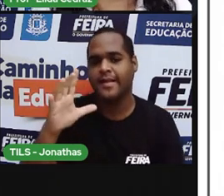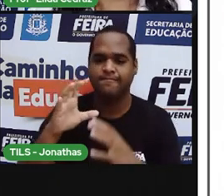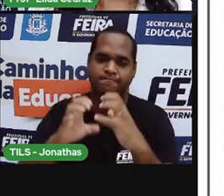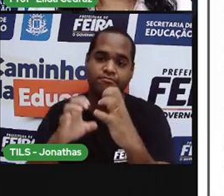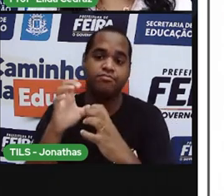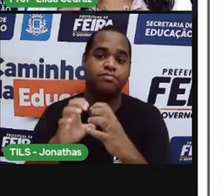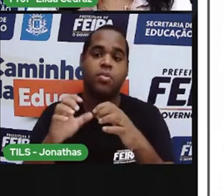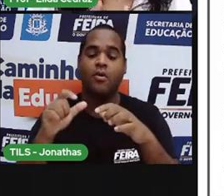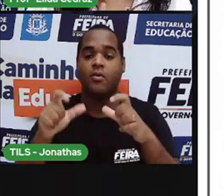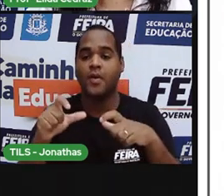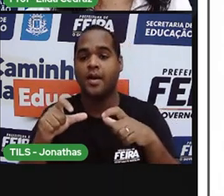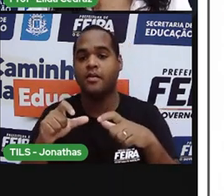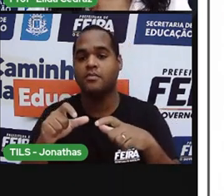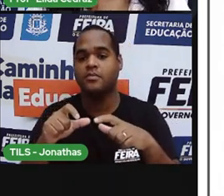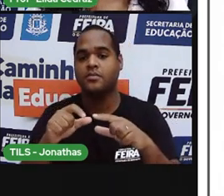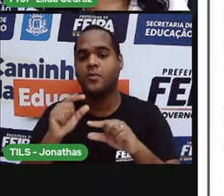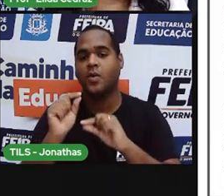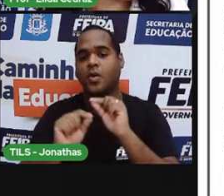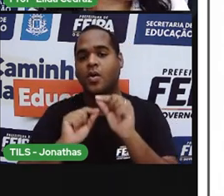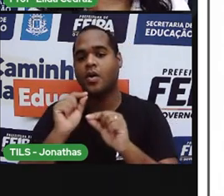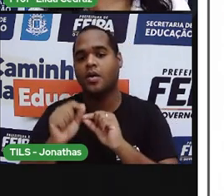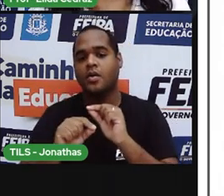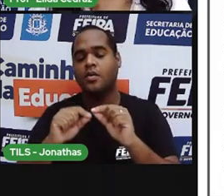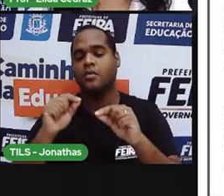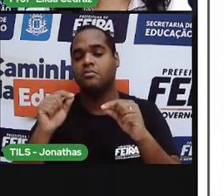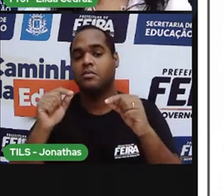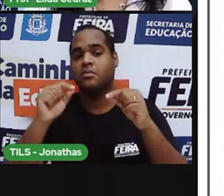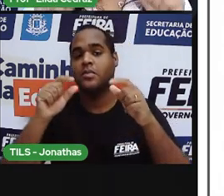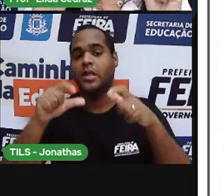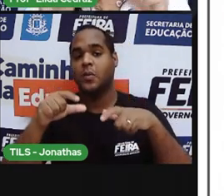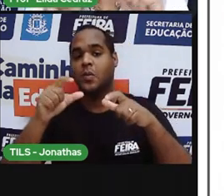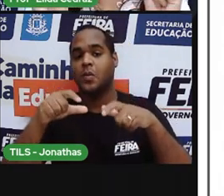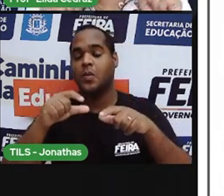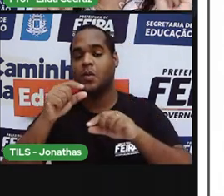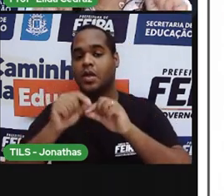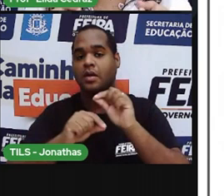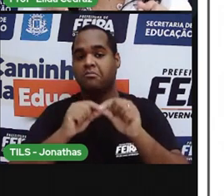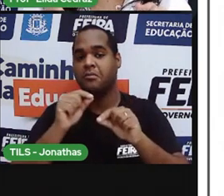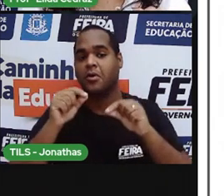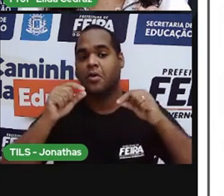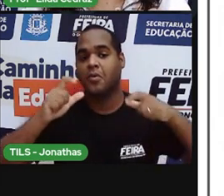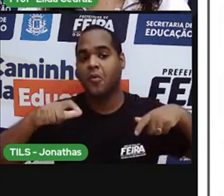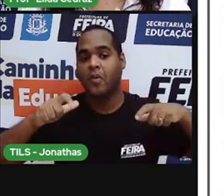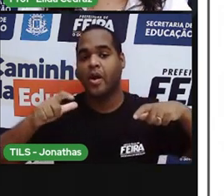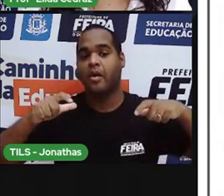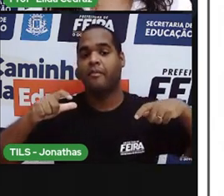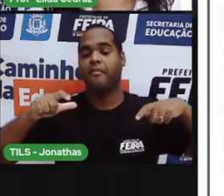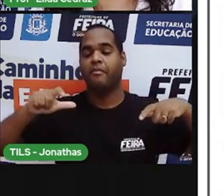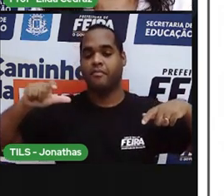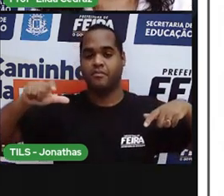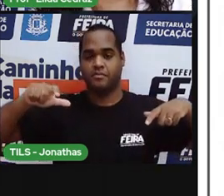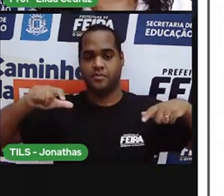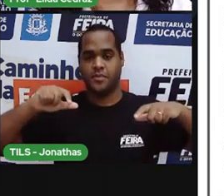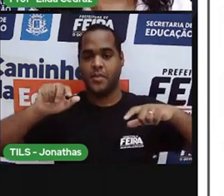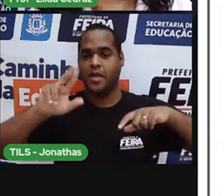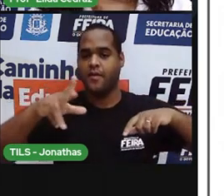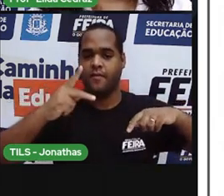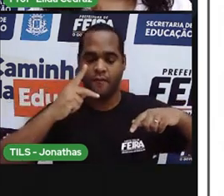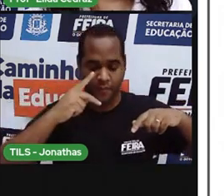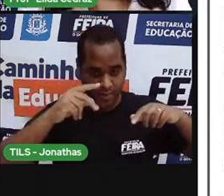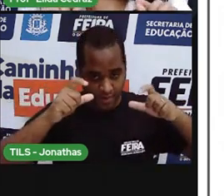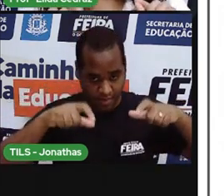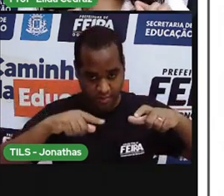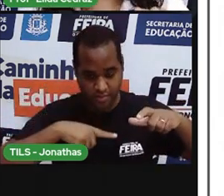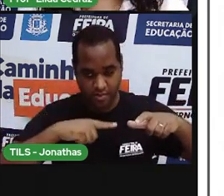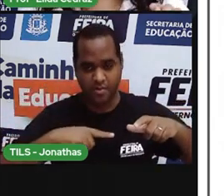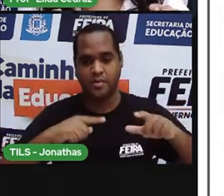onde? Eles estavam brigando num lugar. E tem lá no